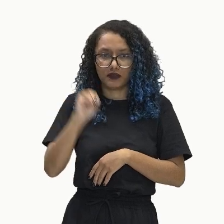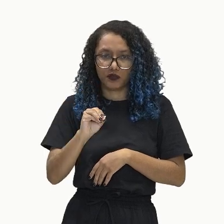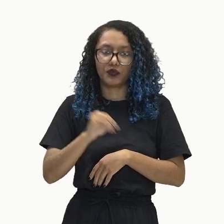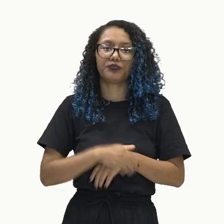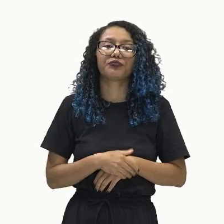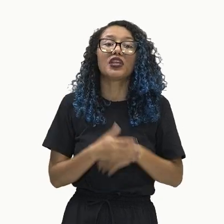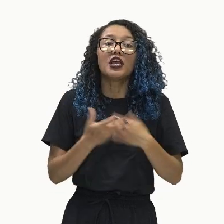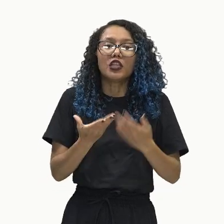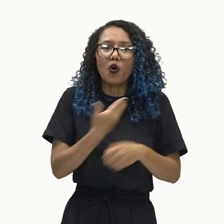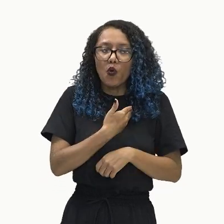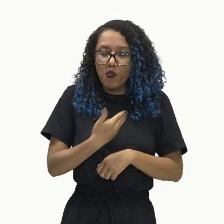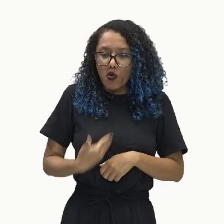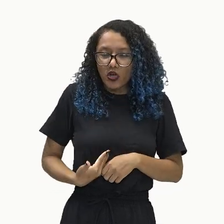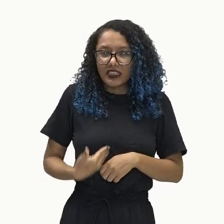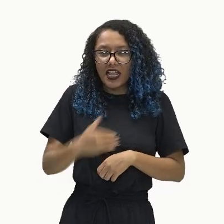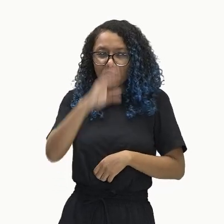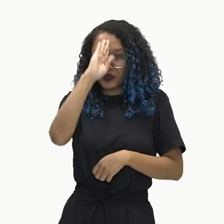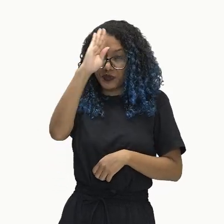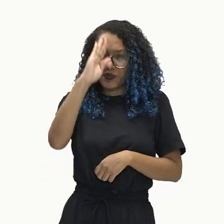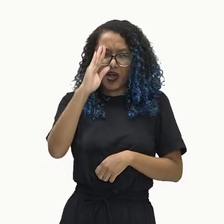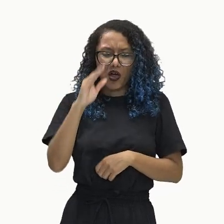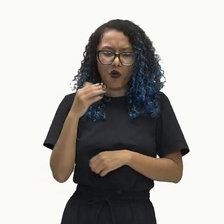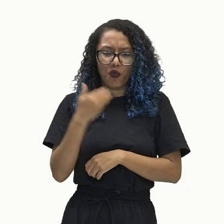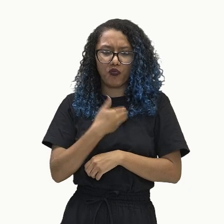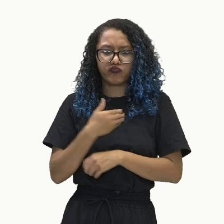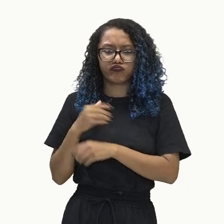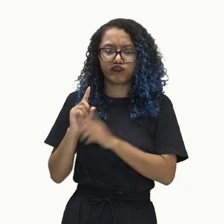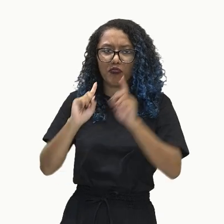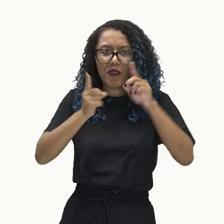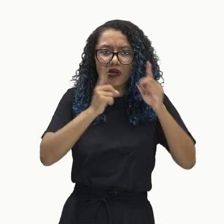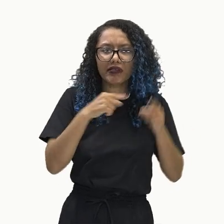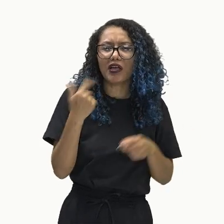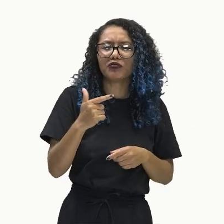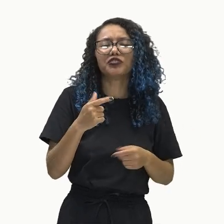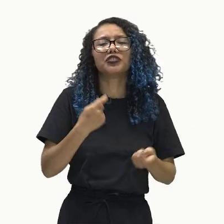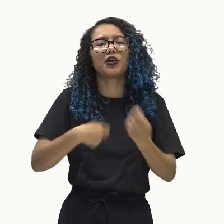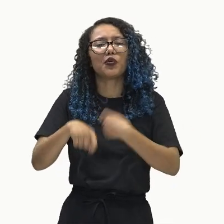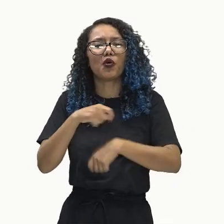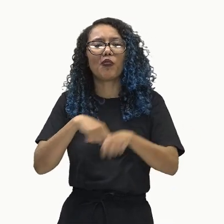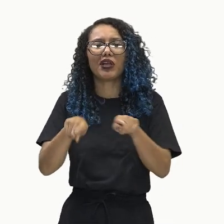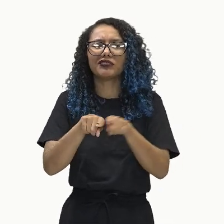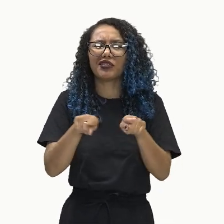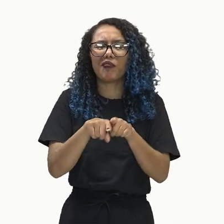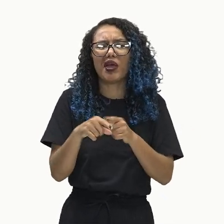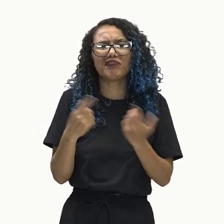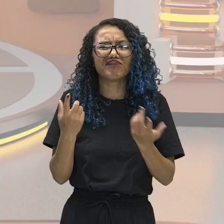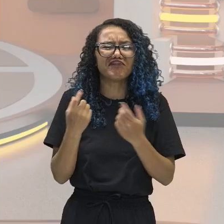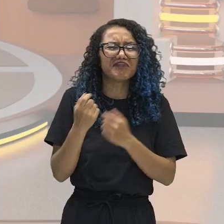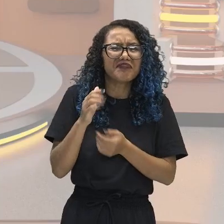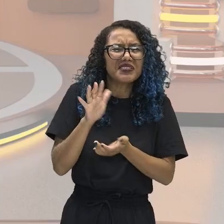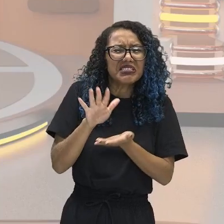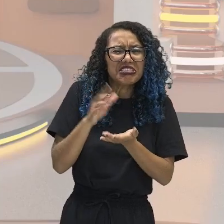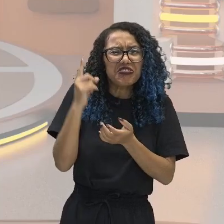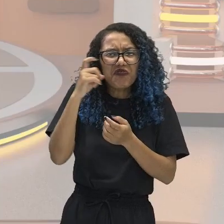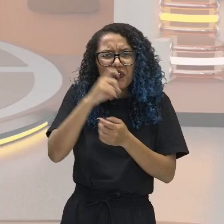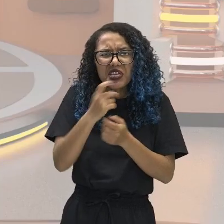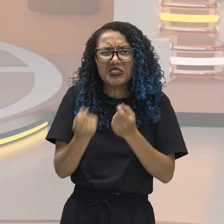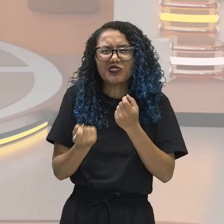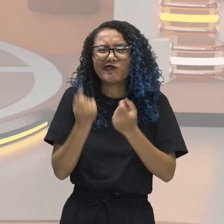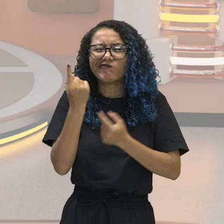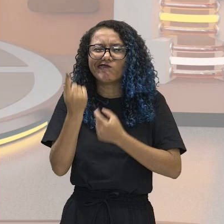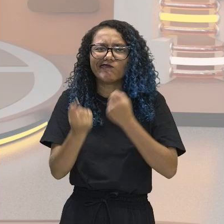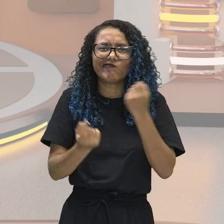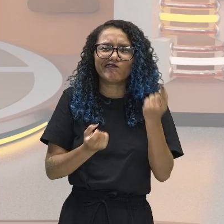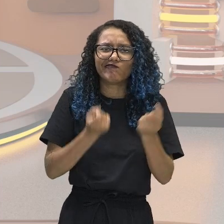as governasse. E o comércio entre elas era quase inexistente. Galera, para mim aqui, gente, uma das